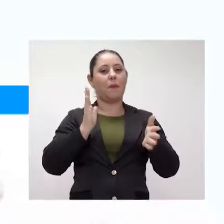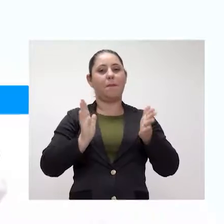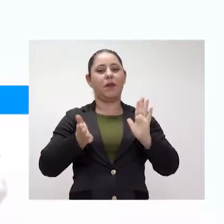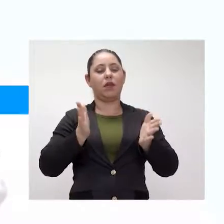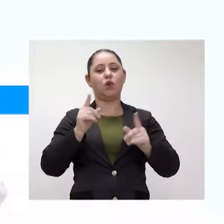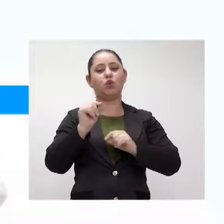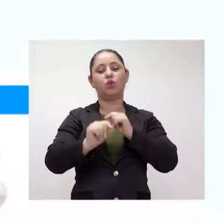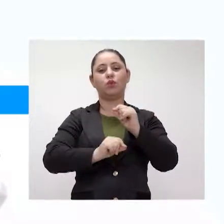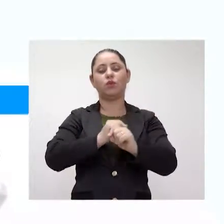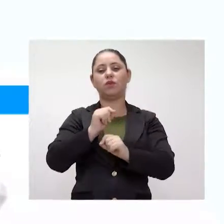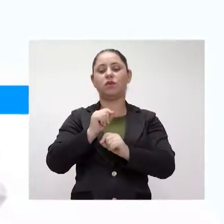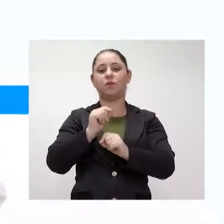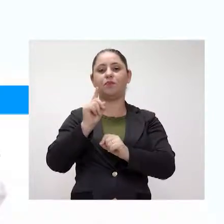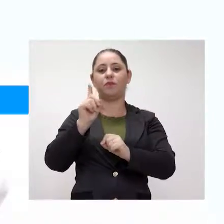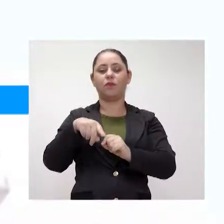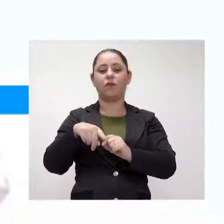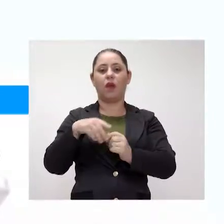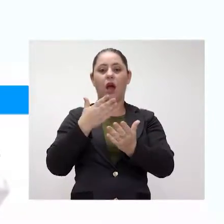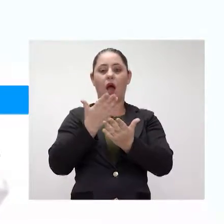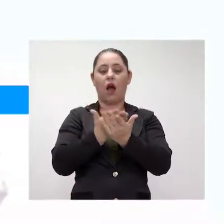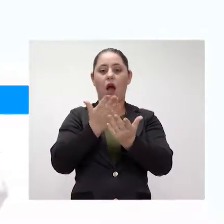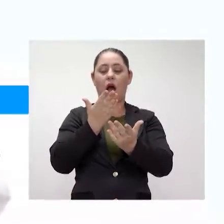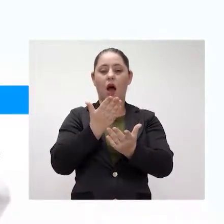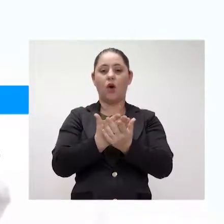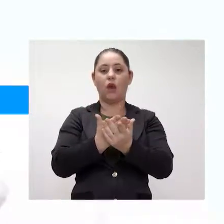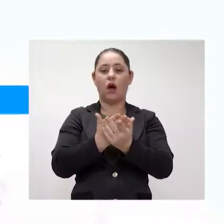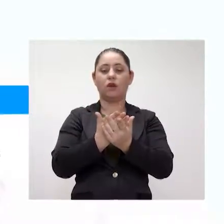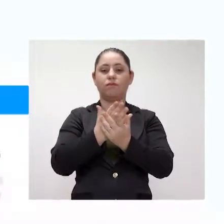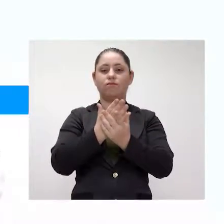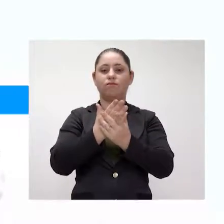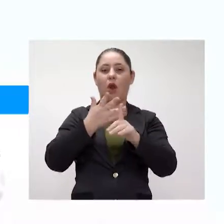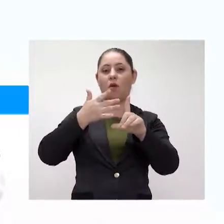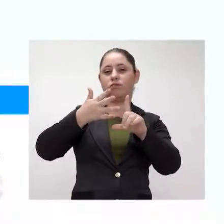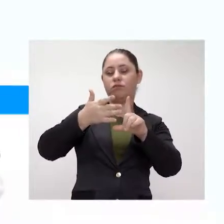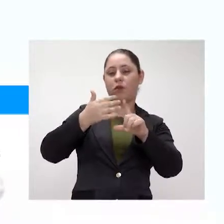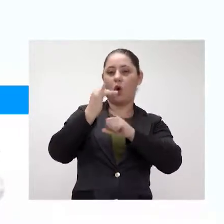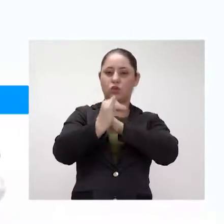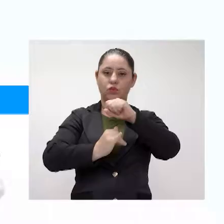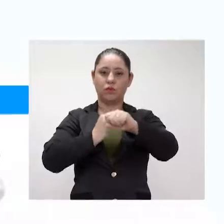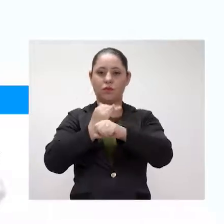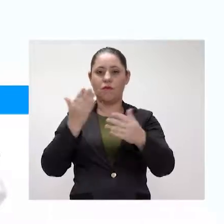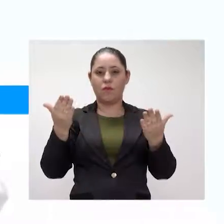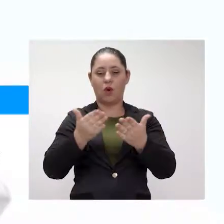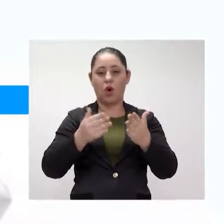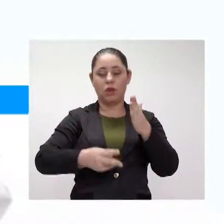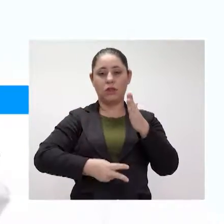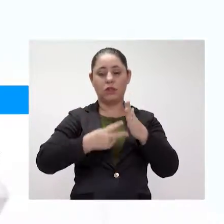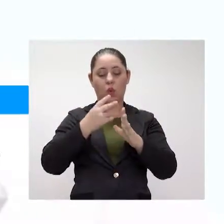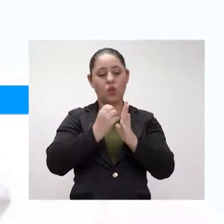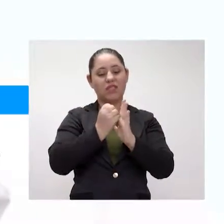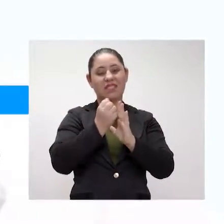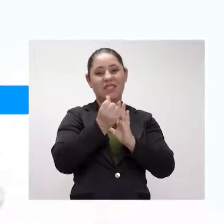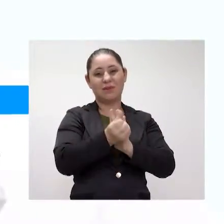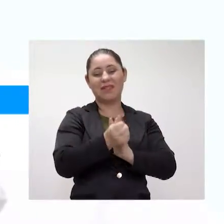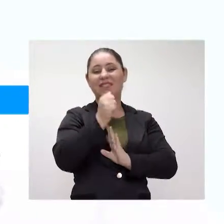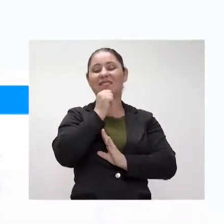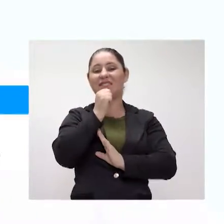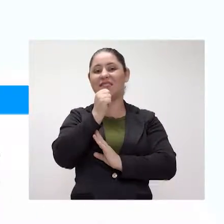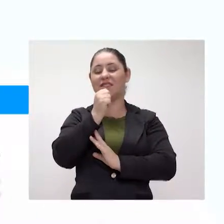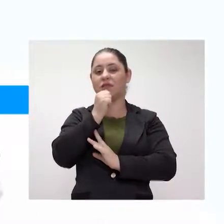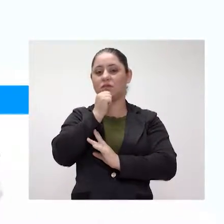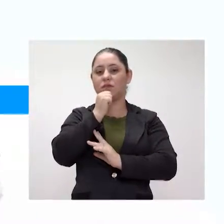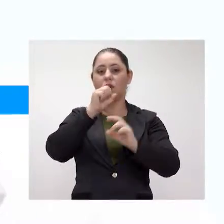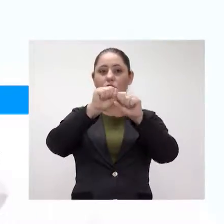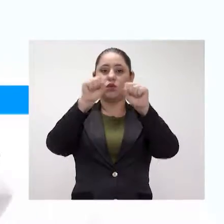período de aulas remotas, que agora nós vamos entrar no segundo semestre